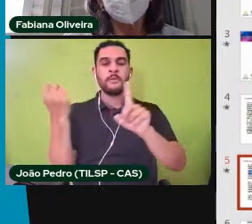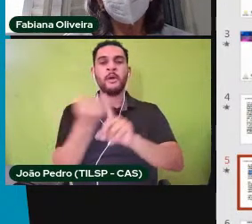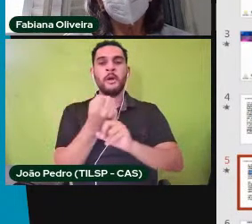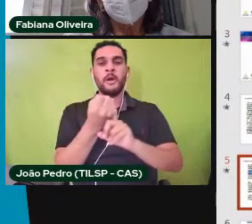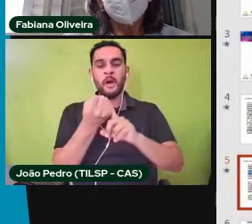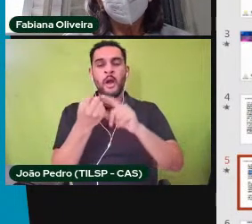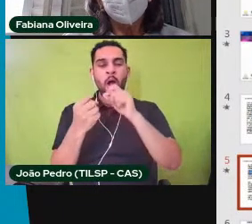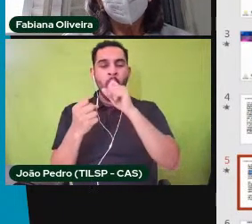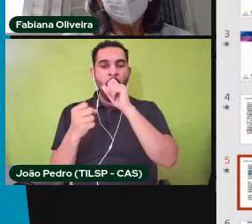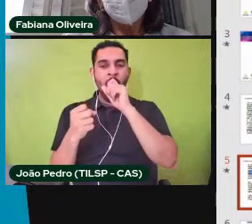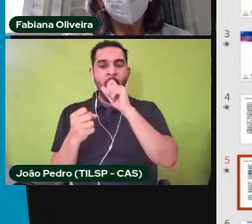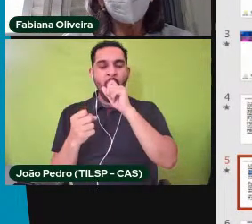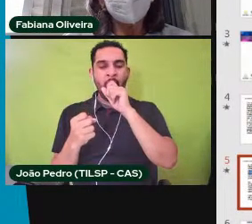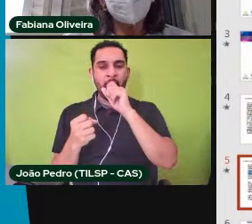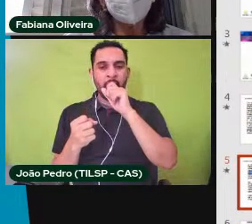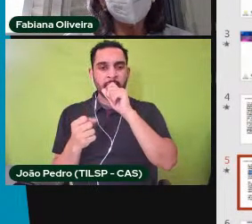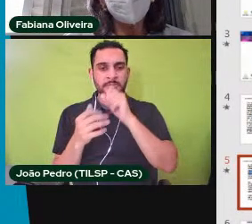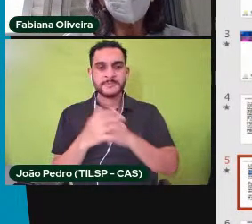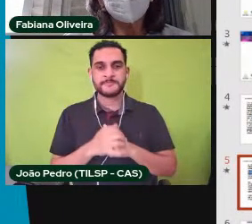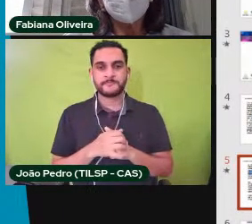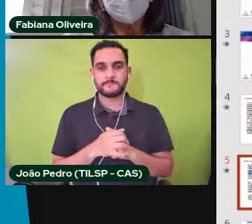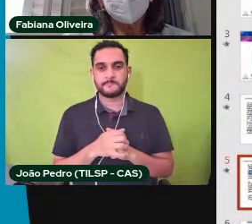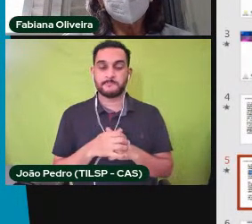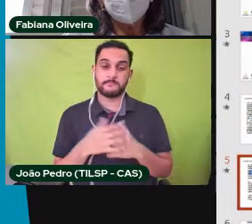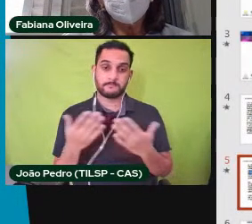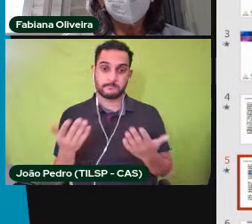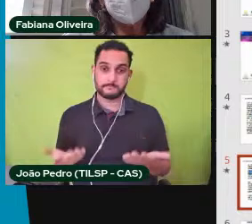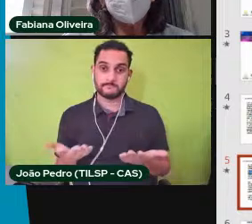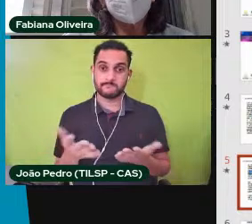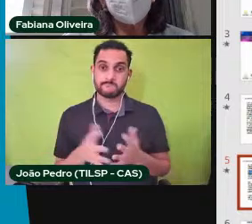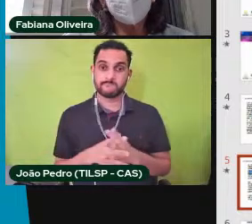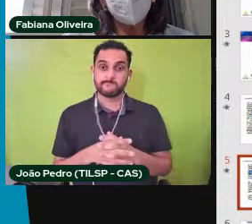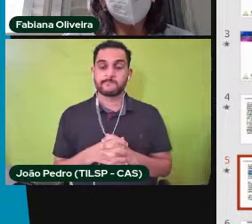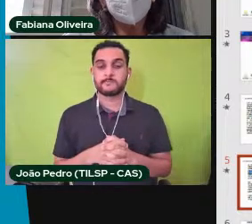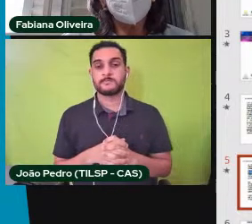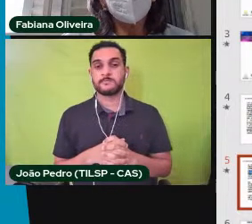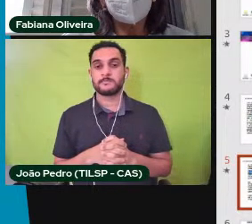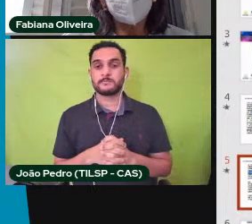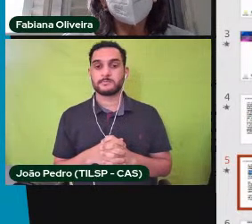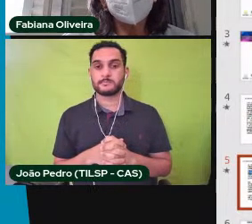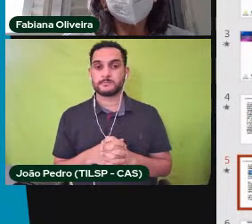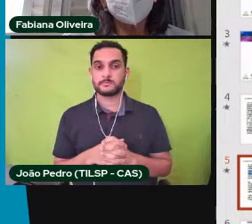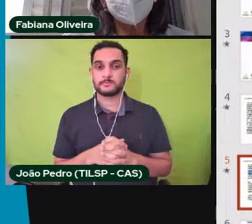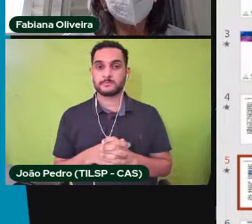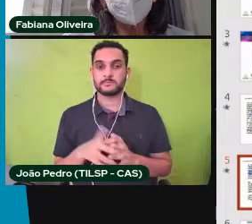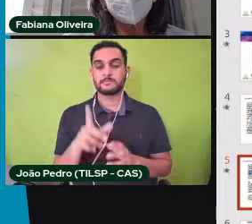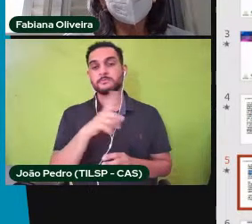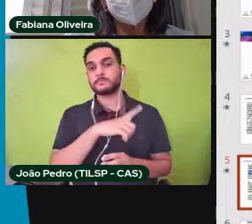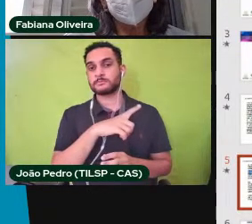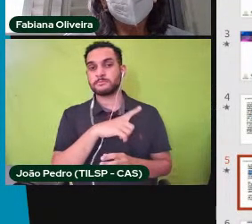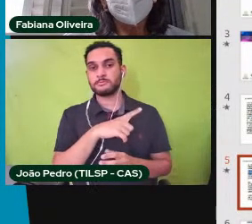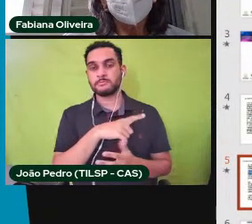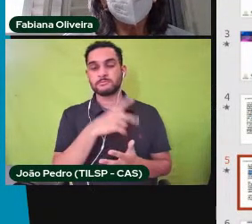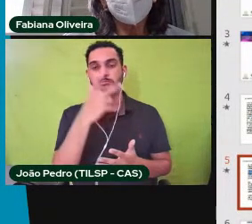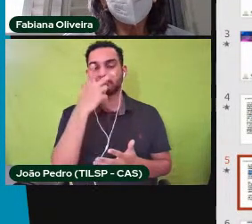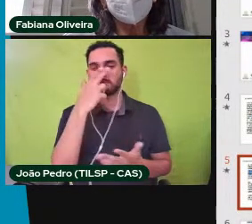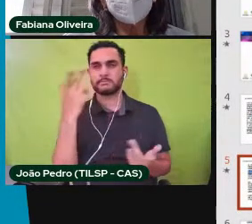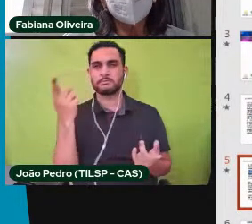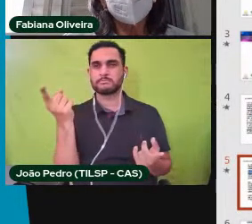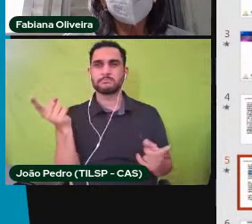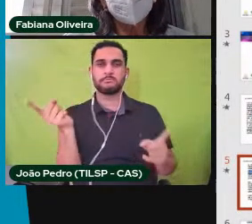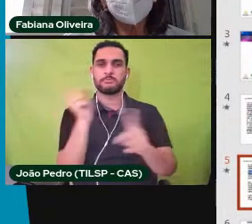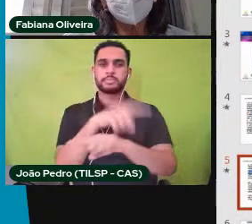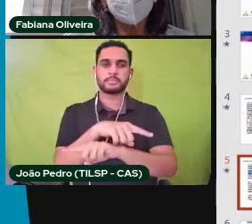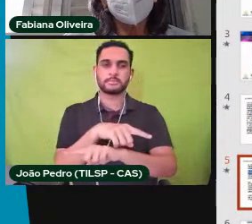mesmo. Chamamos assim, então, um paradoxo estranho,